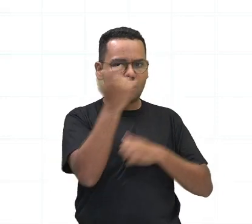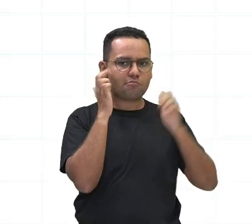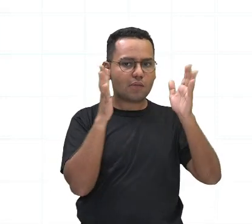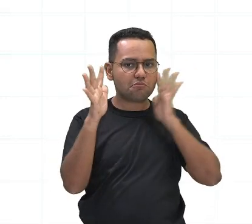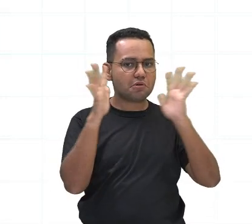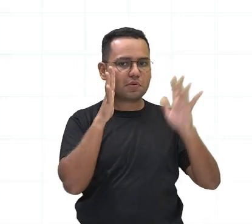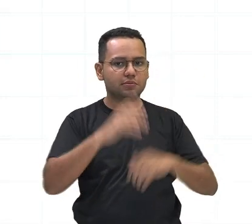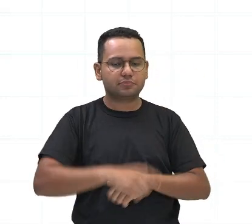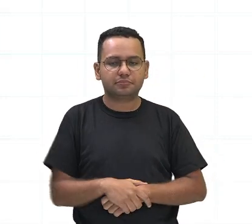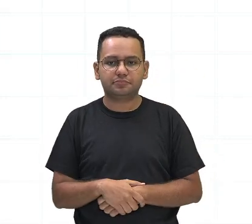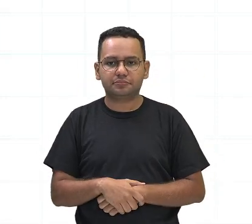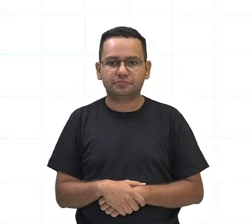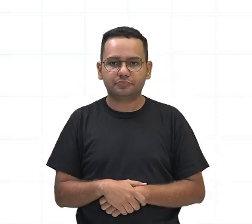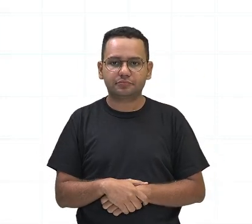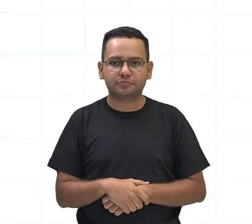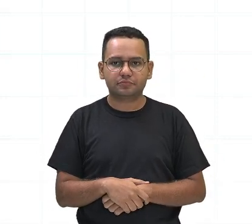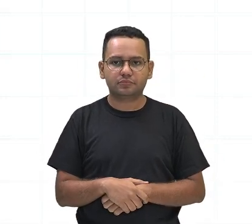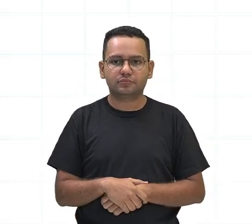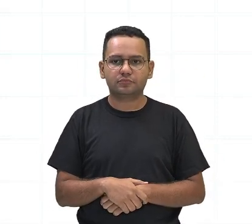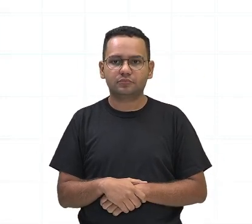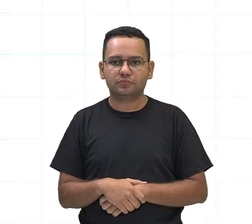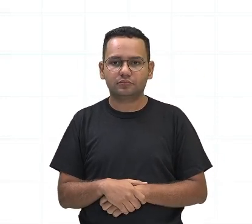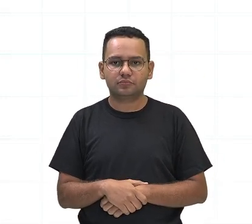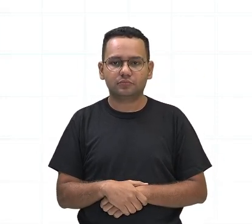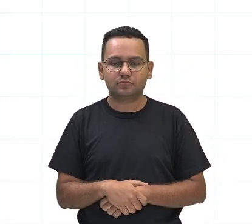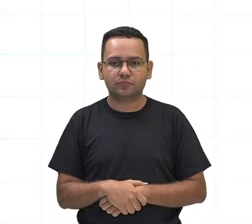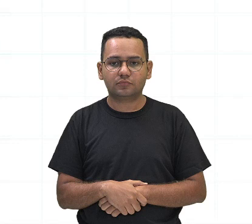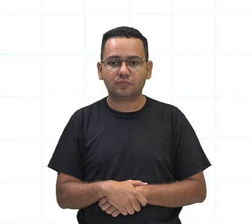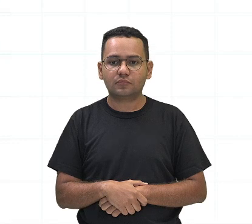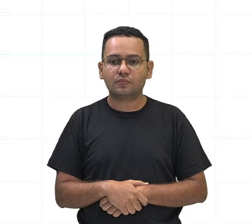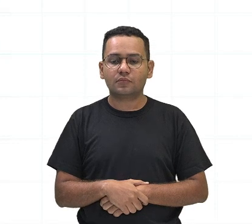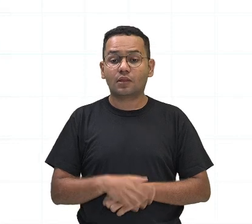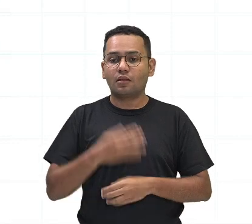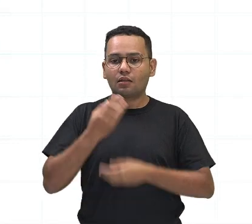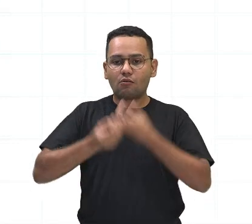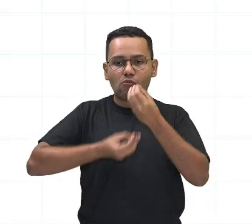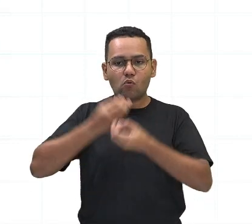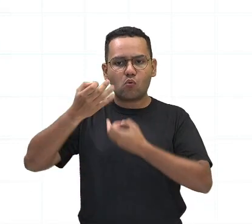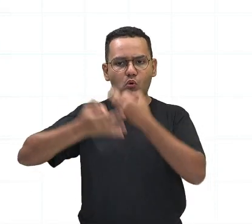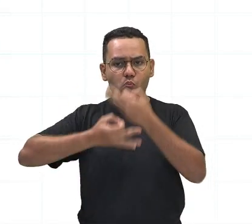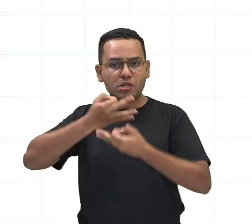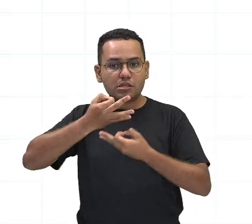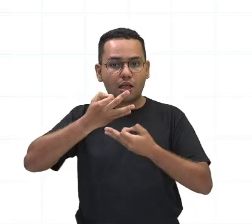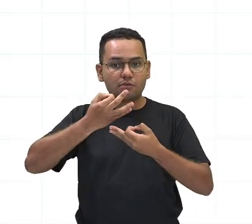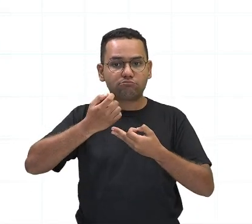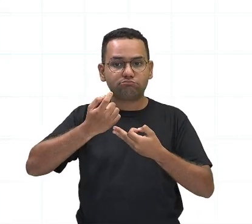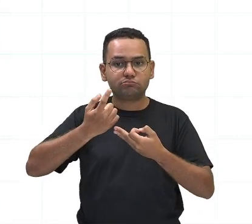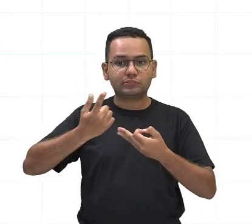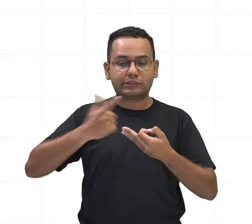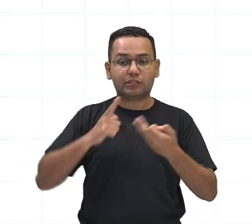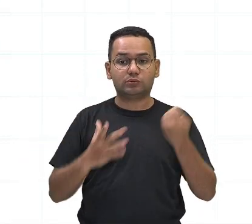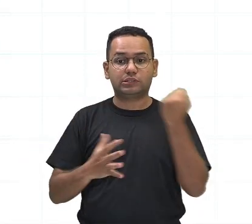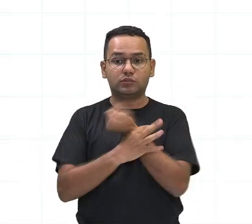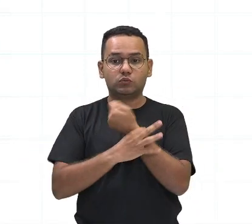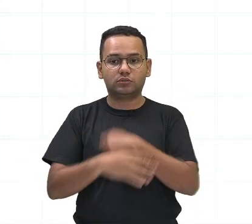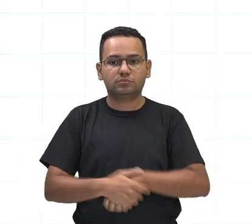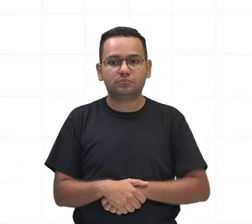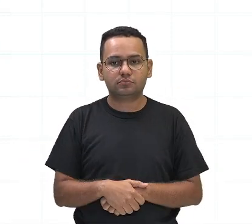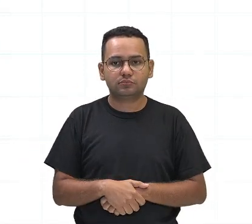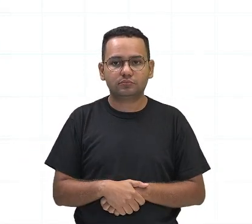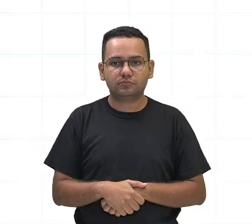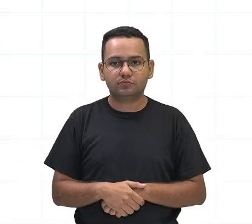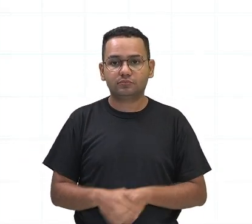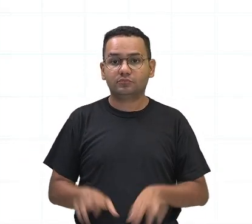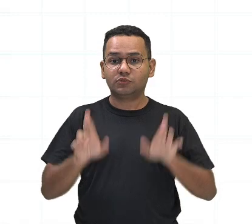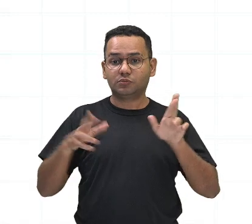criticamente e também como opinar, né, de uma forma mais tranquila? Muito bem. Então, espero que vocês tenham